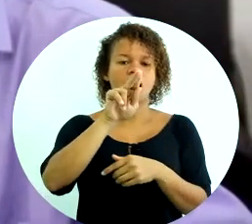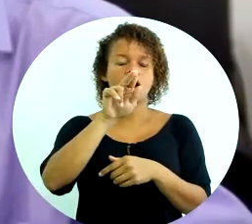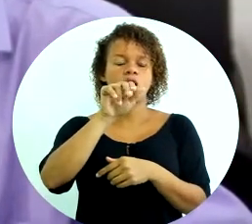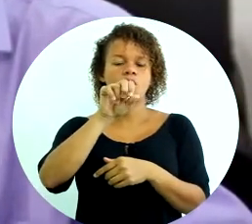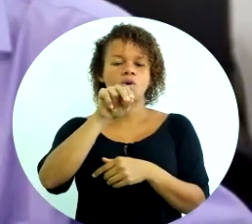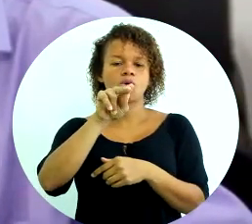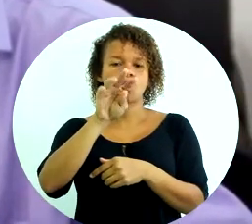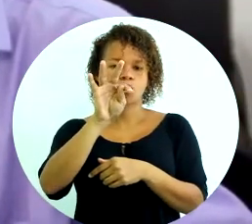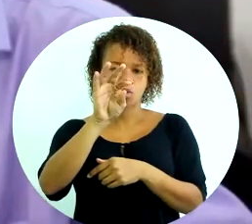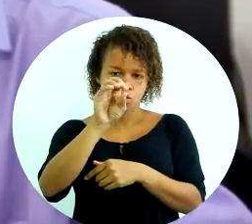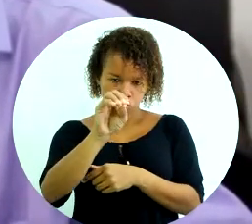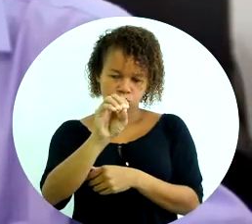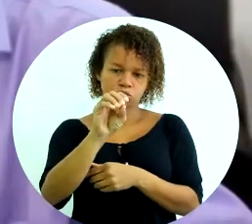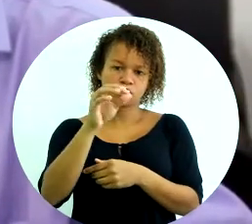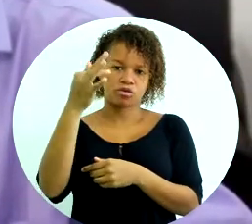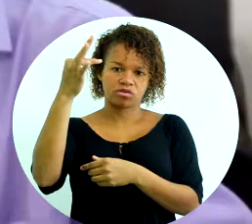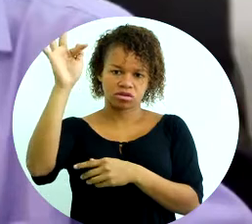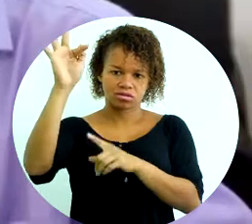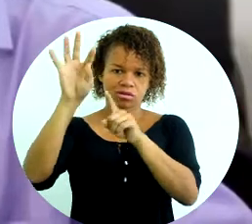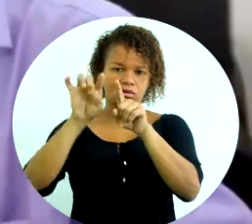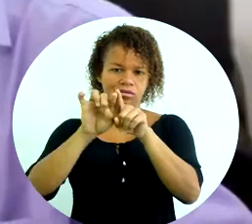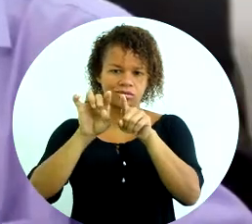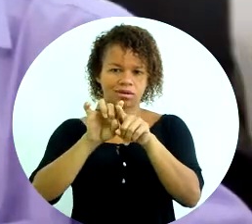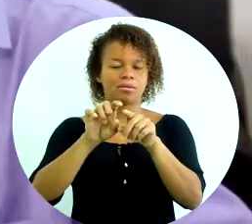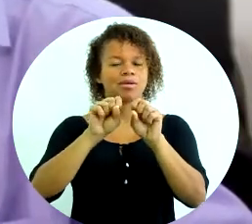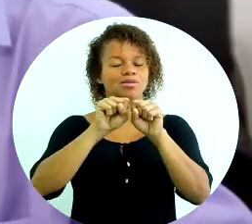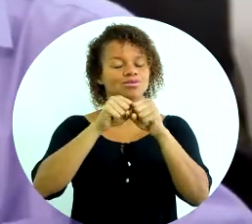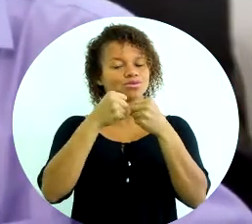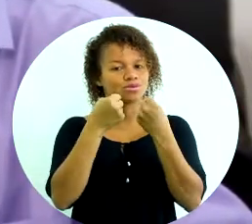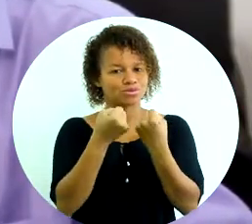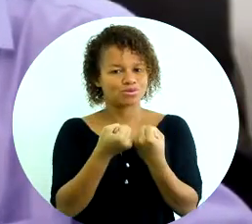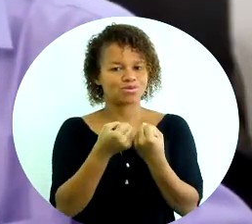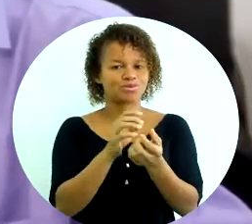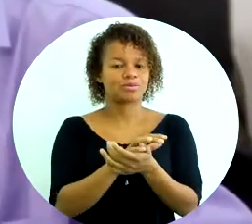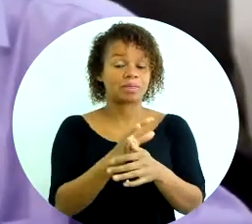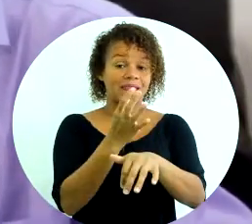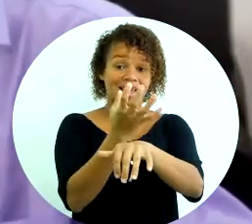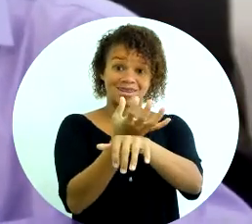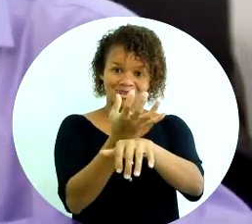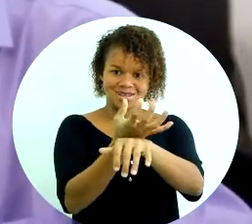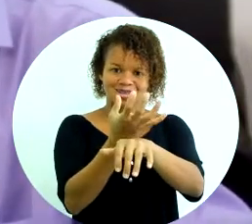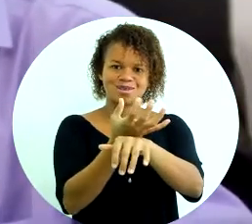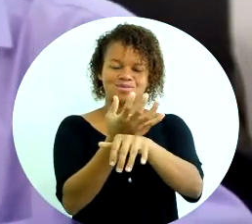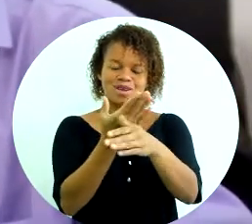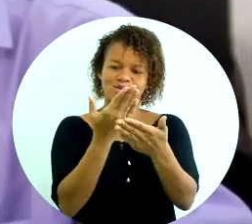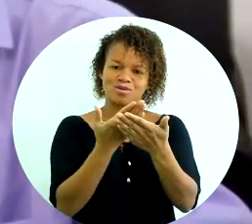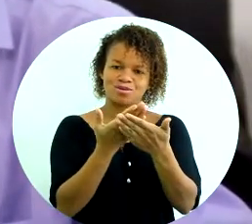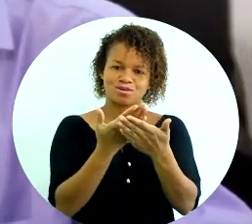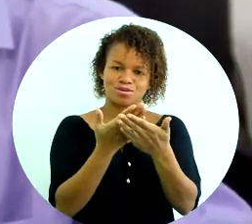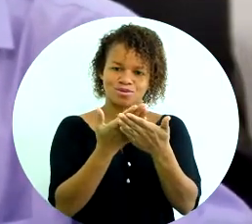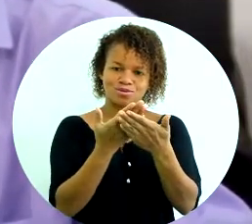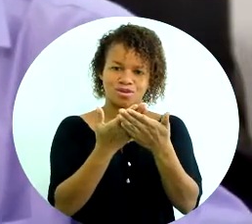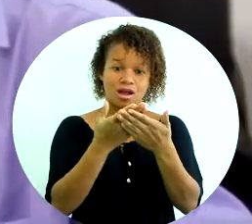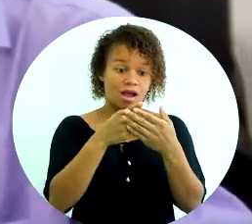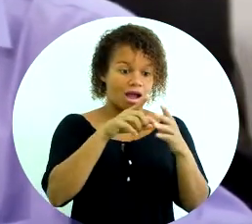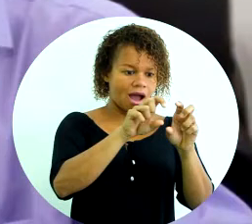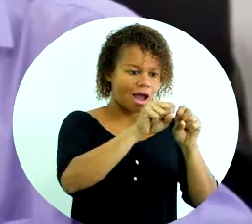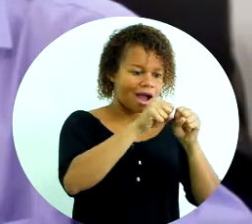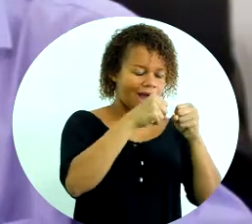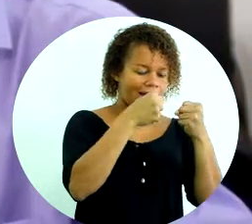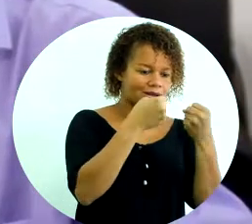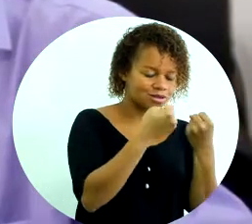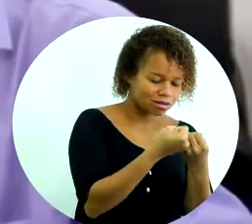de Auguste Comte, sociólogo francês, como sociologia, a disciplina que vai estudar